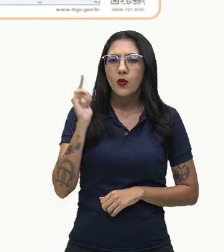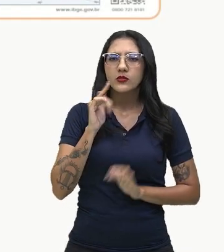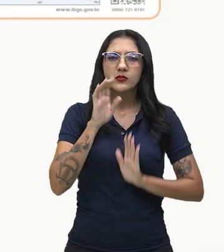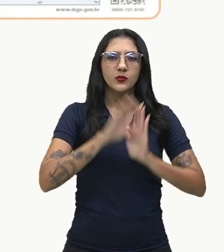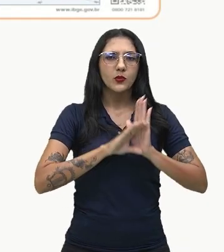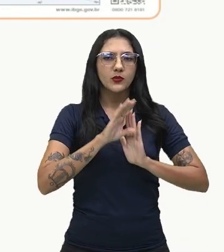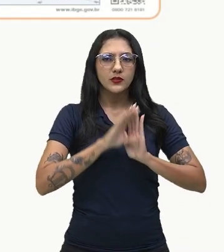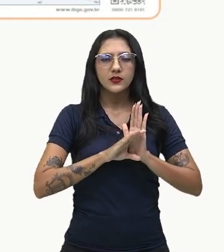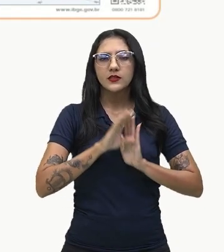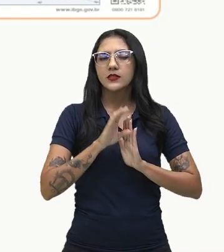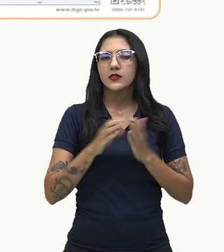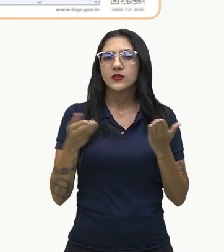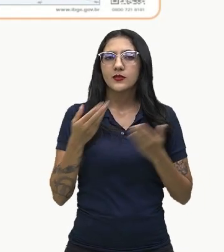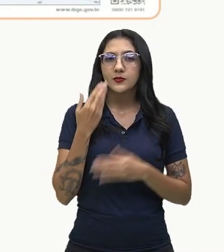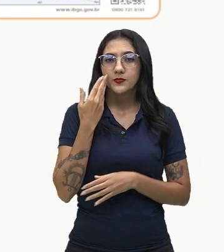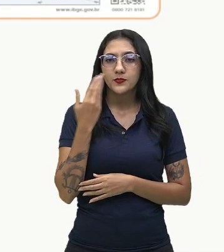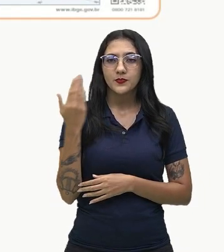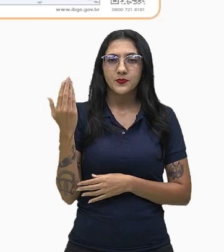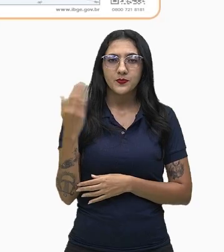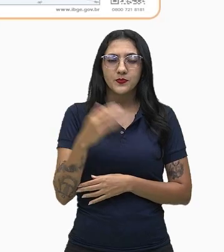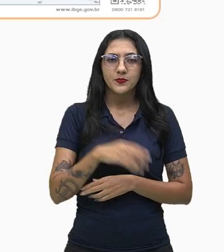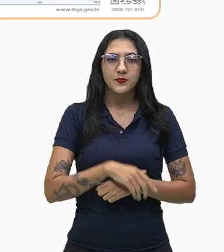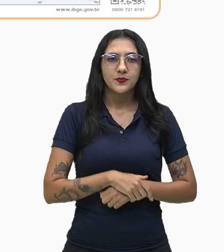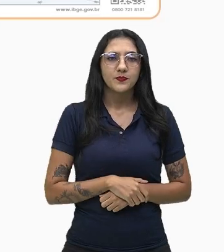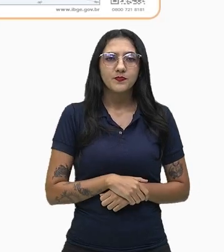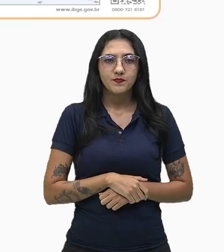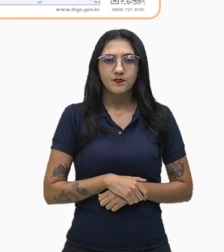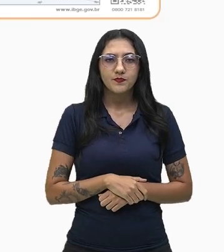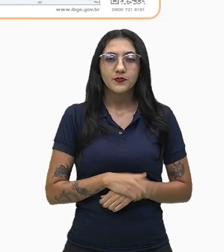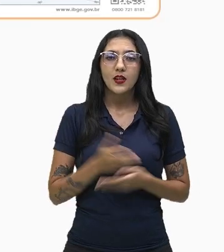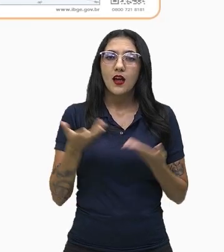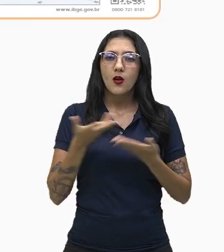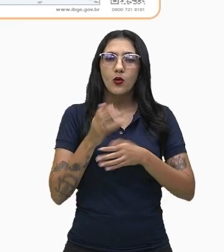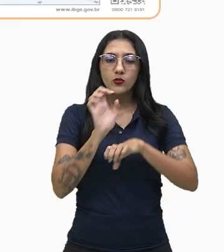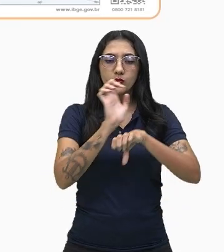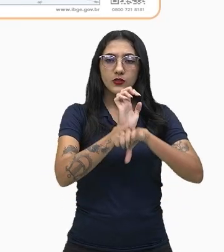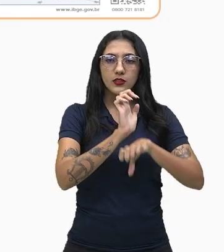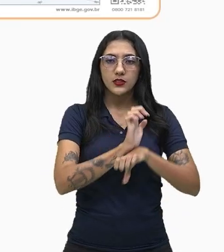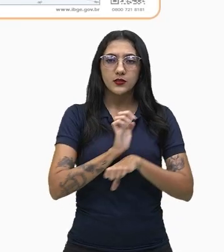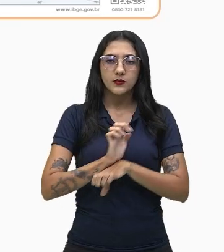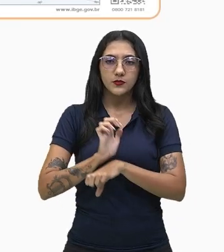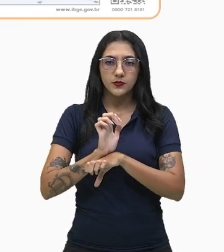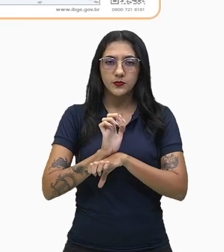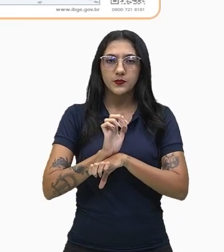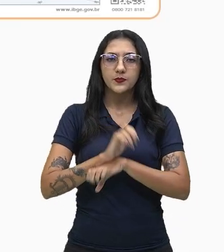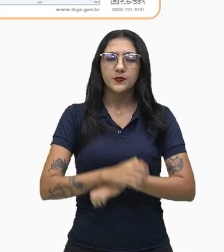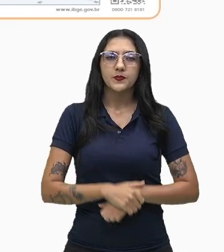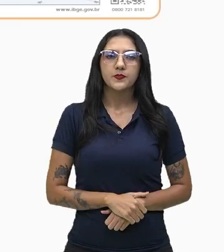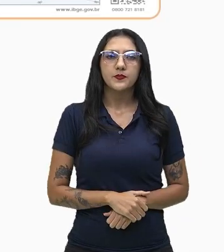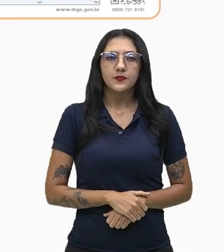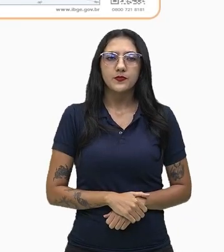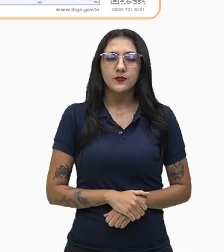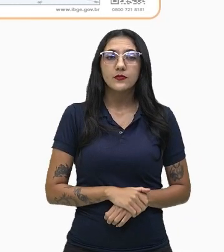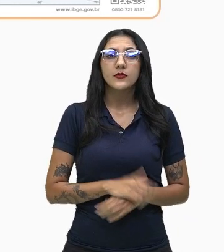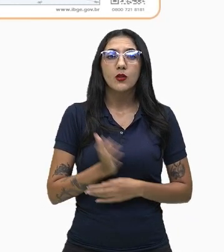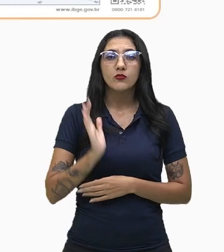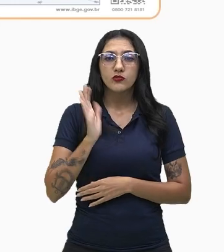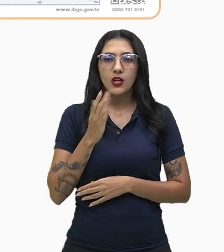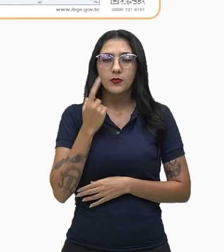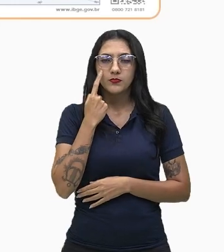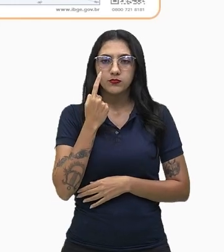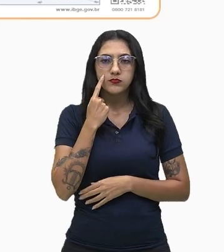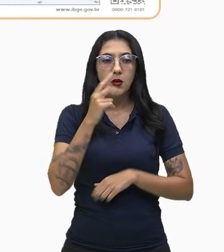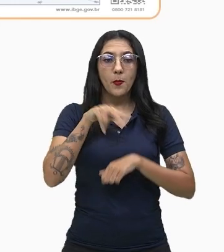de regionalização. Nós temos aí estados, né? Estados, então a gente tem um país, né, uma